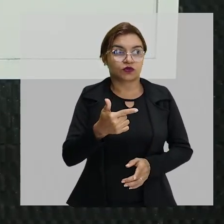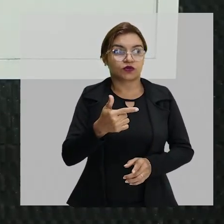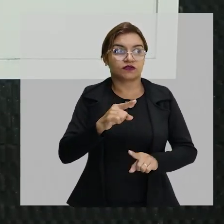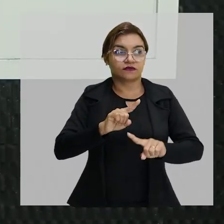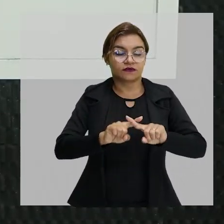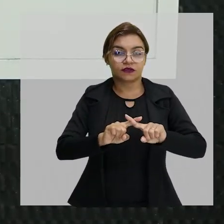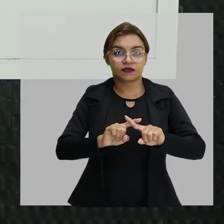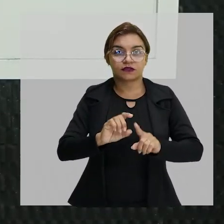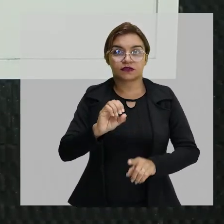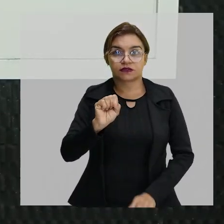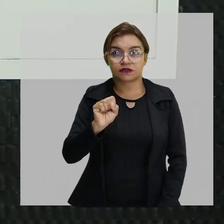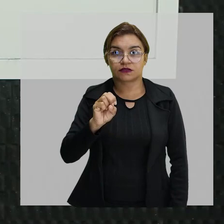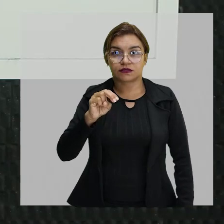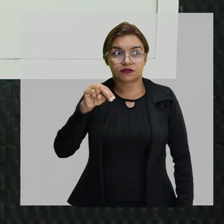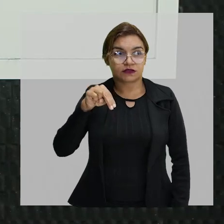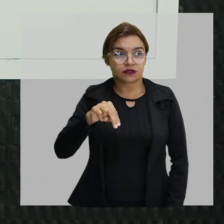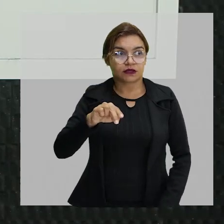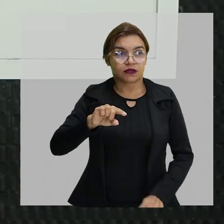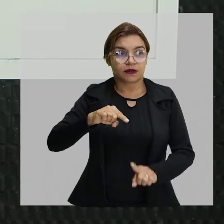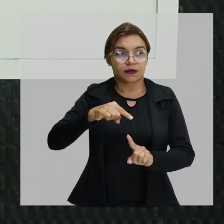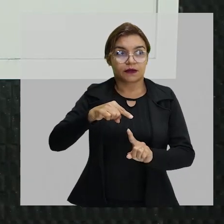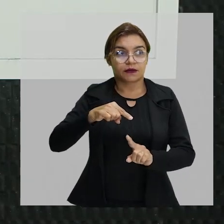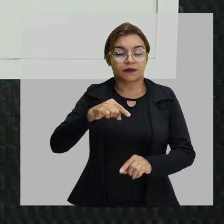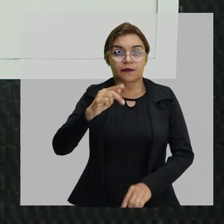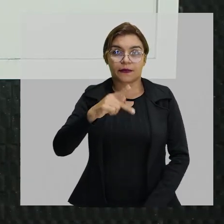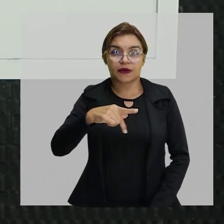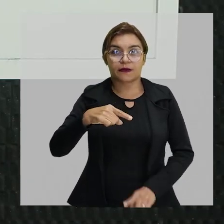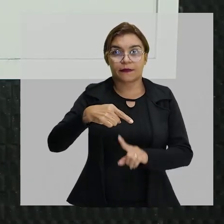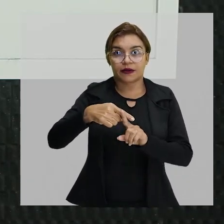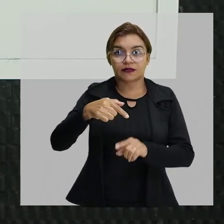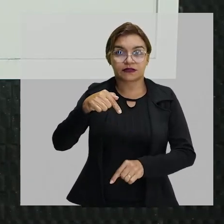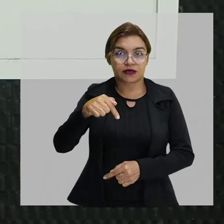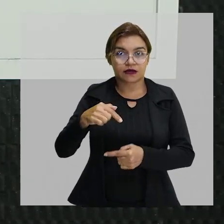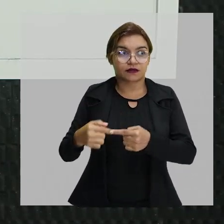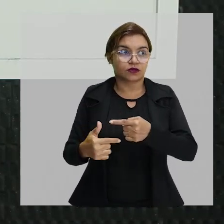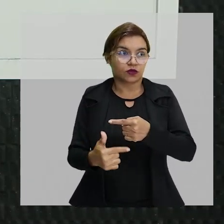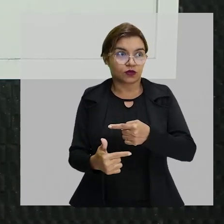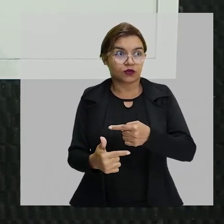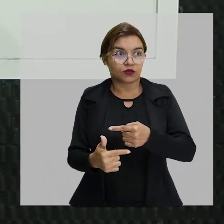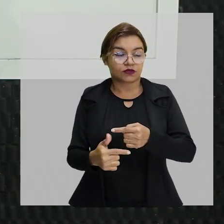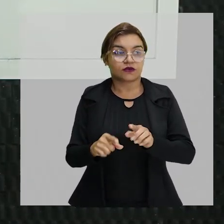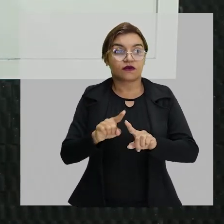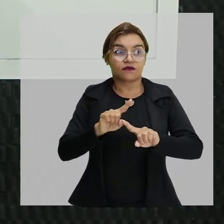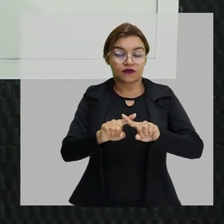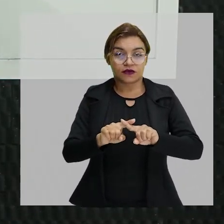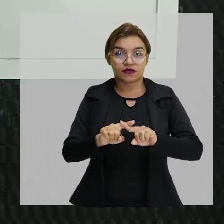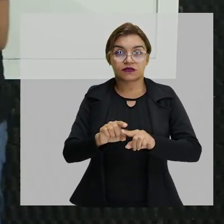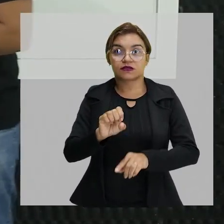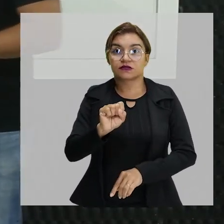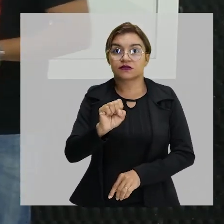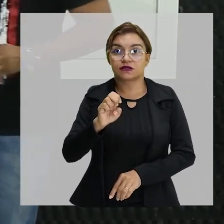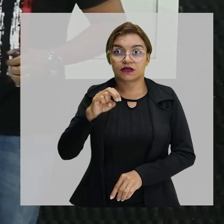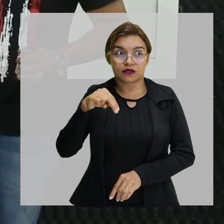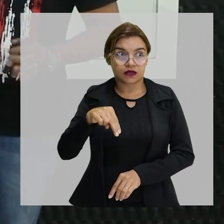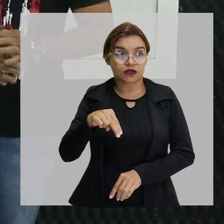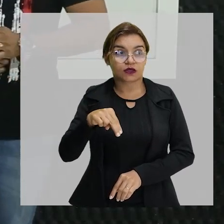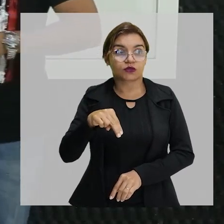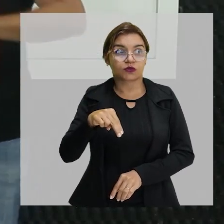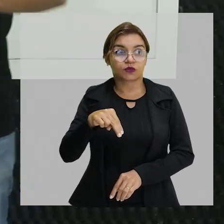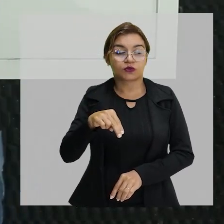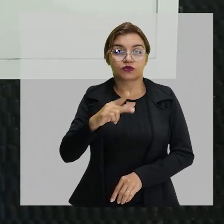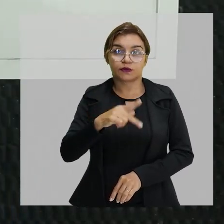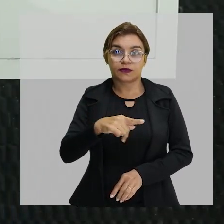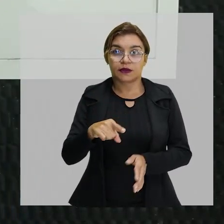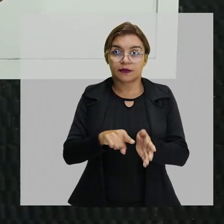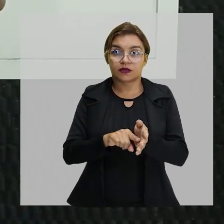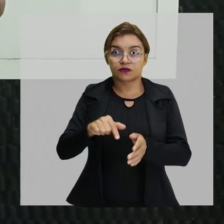seno de P mais Q dividido por 2, vezes o seno de P menos o Q dividido por 2. Certo, galera? Então são